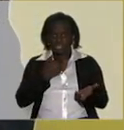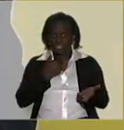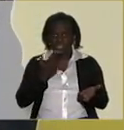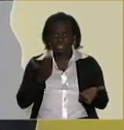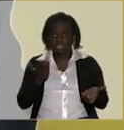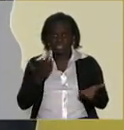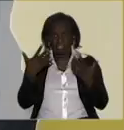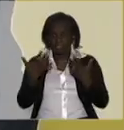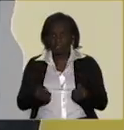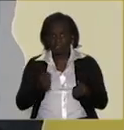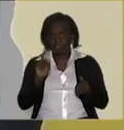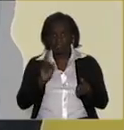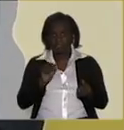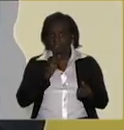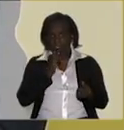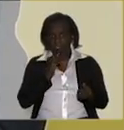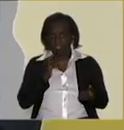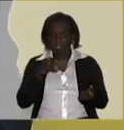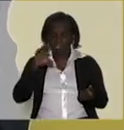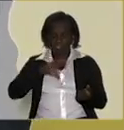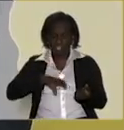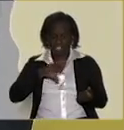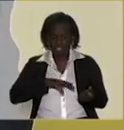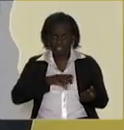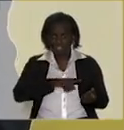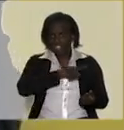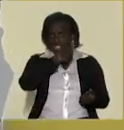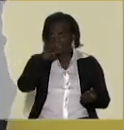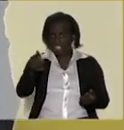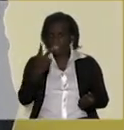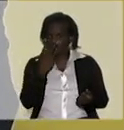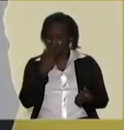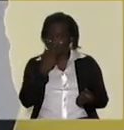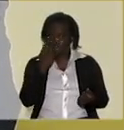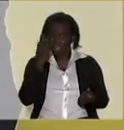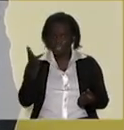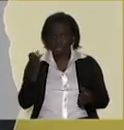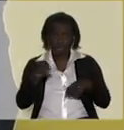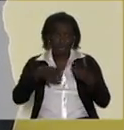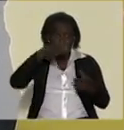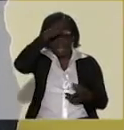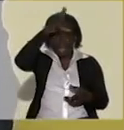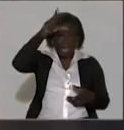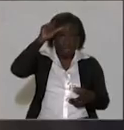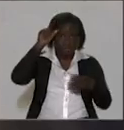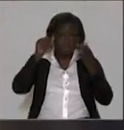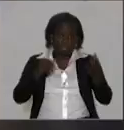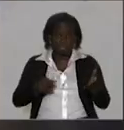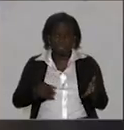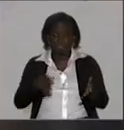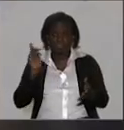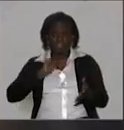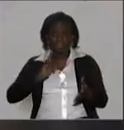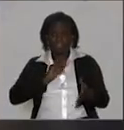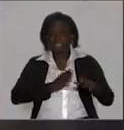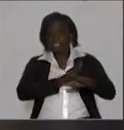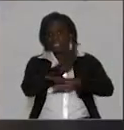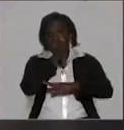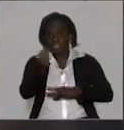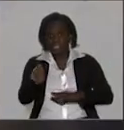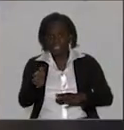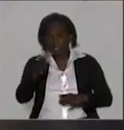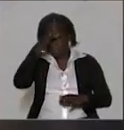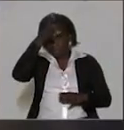que não dá para você aceitar o Vasco ter que jogar em Vitória. Ou em Manaus. Ou em Manaus, o Flamengo ter